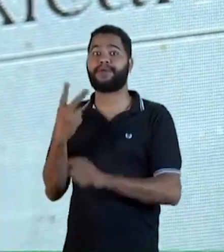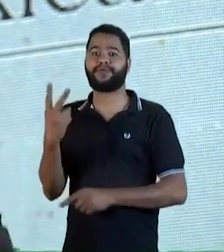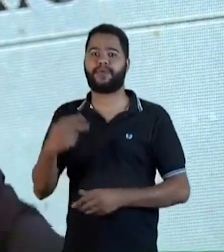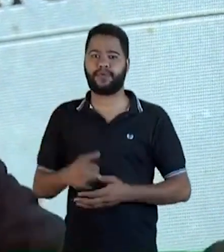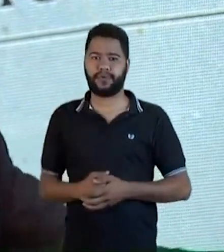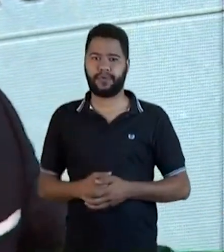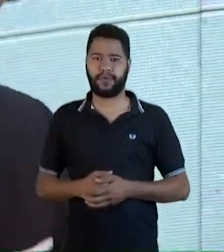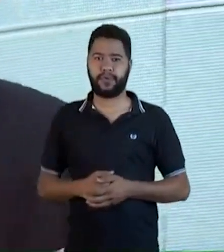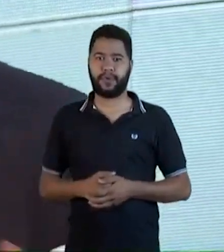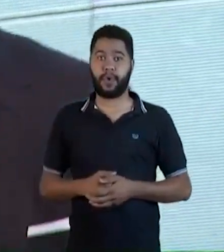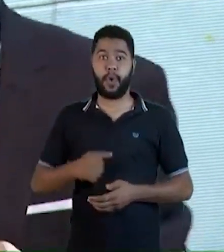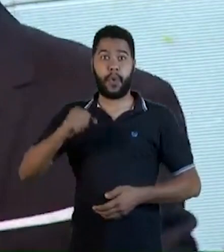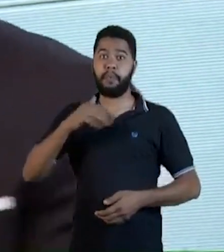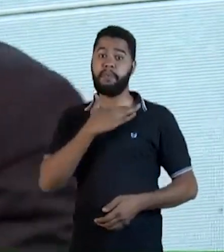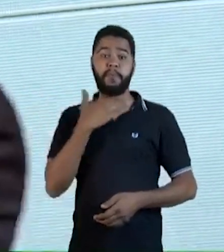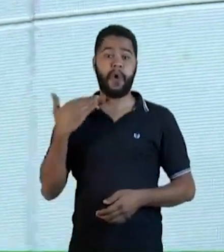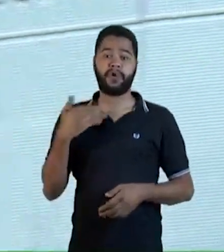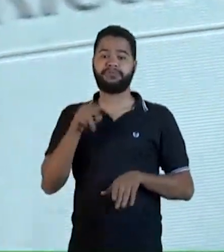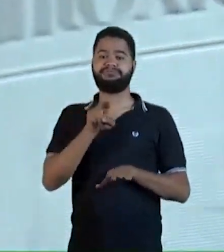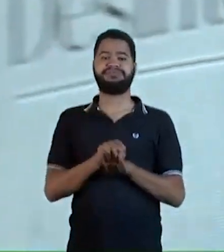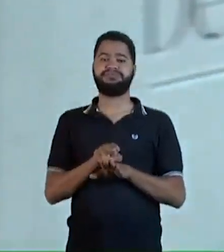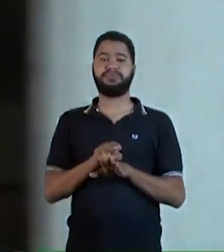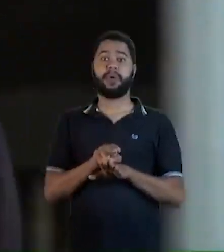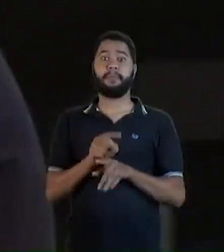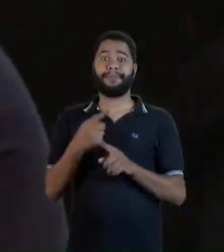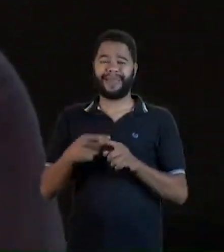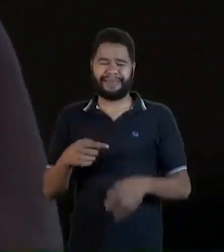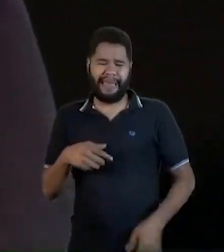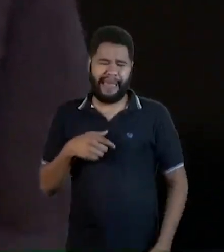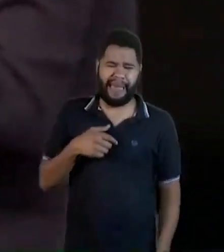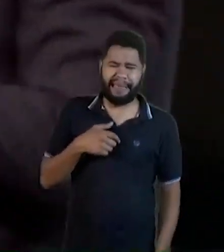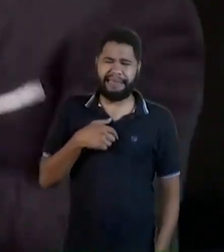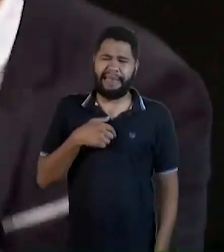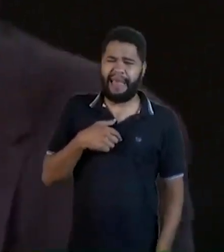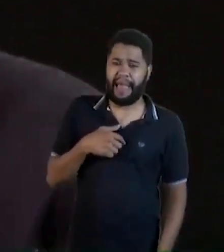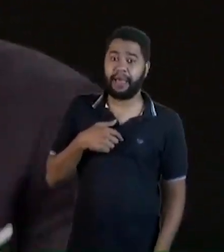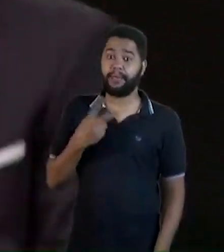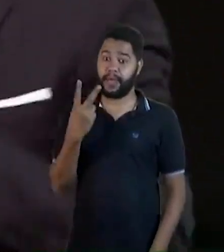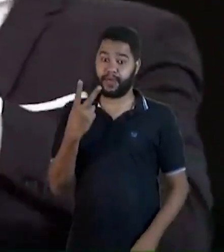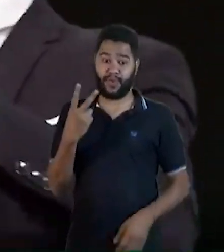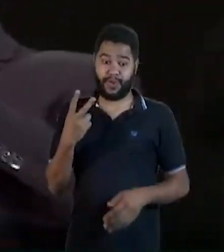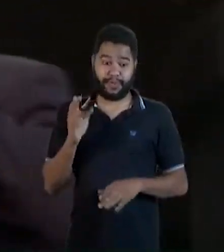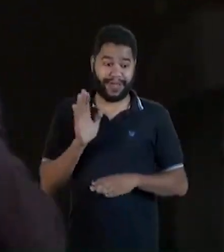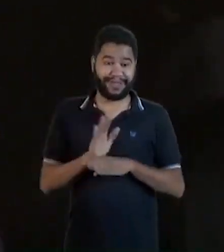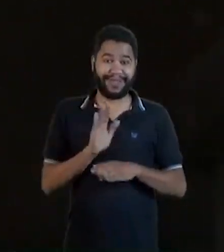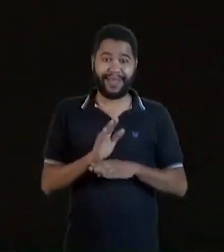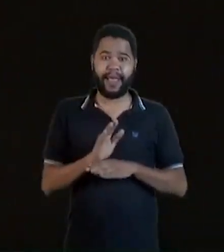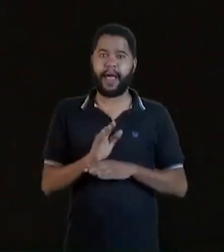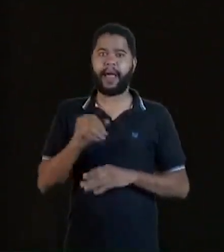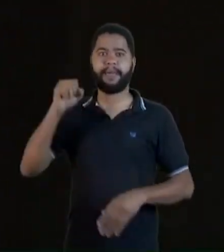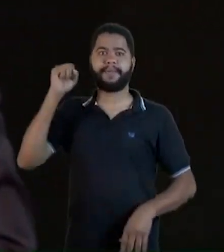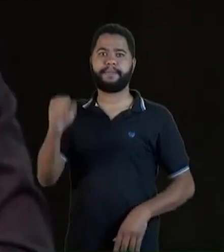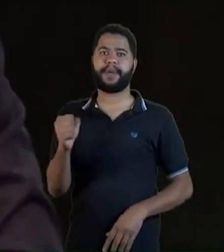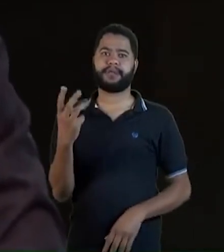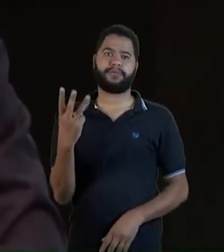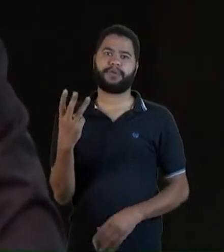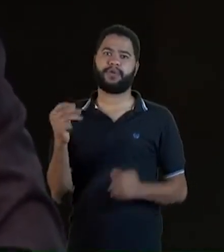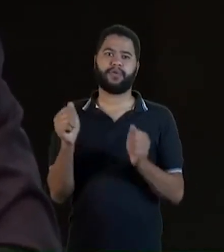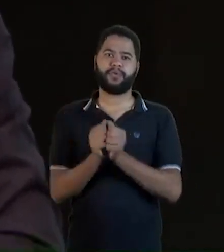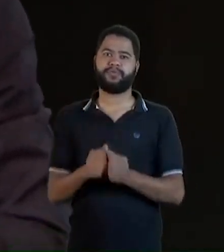é um soldado morto morreu mas um soldado ferido para nós dois para curtir você mata três